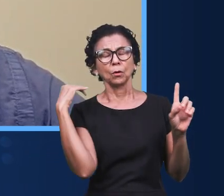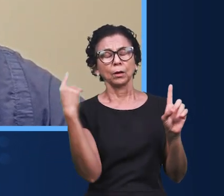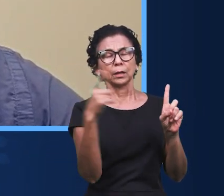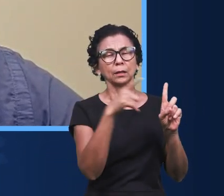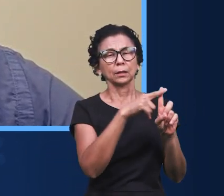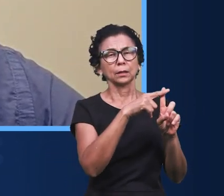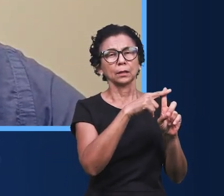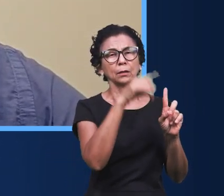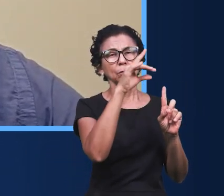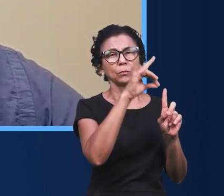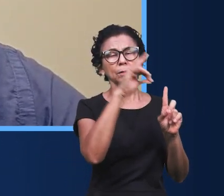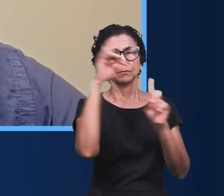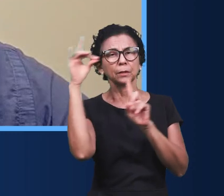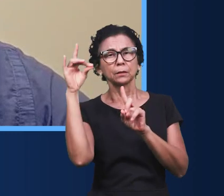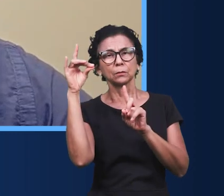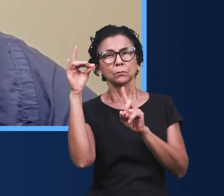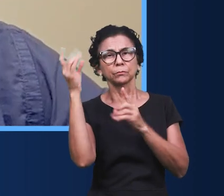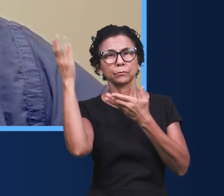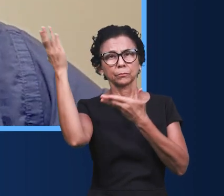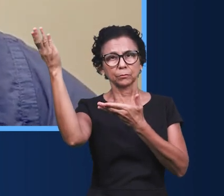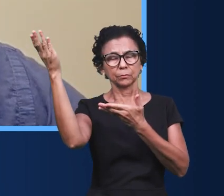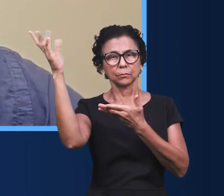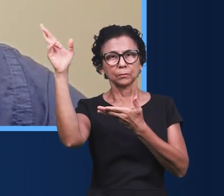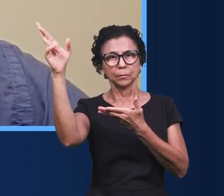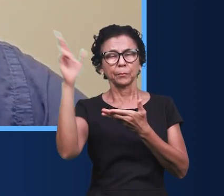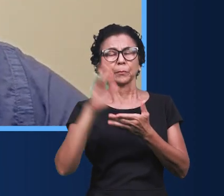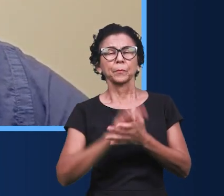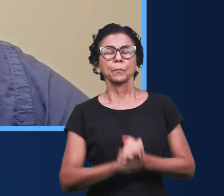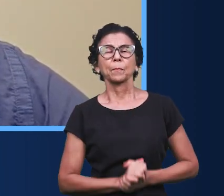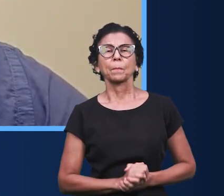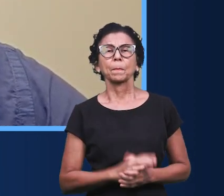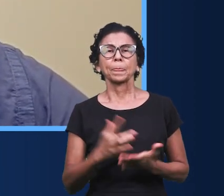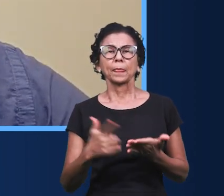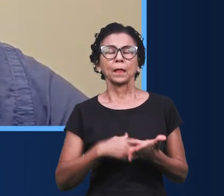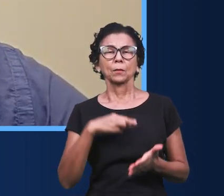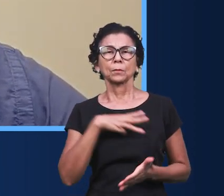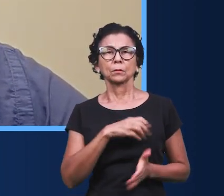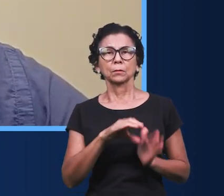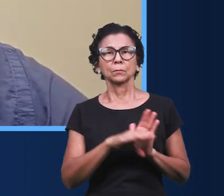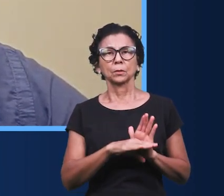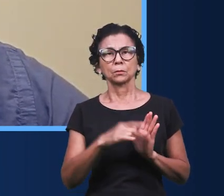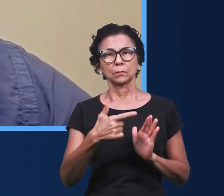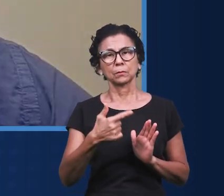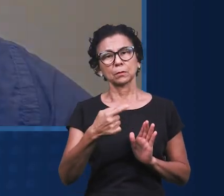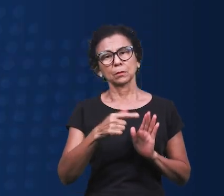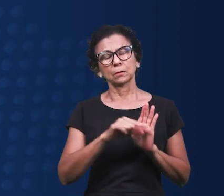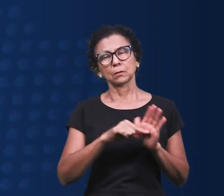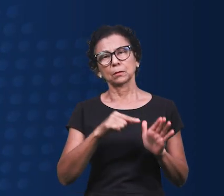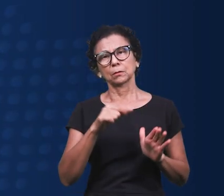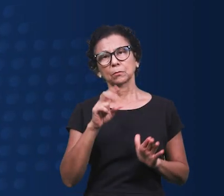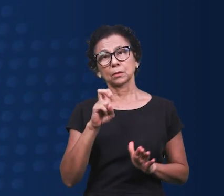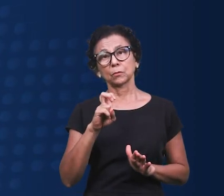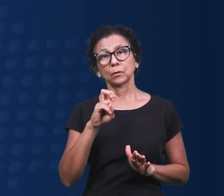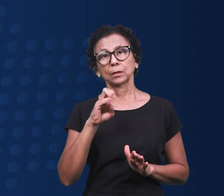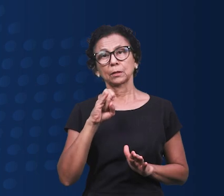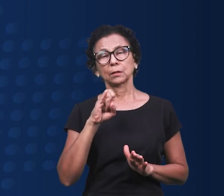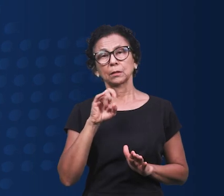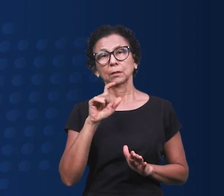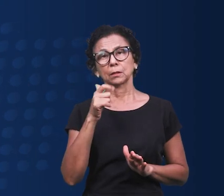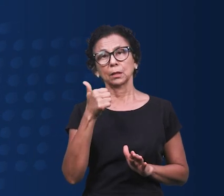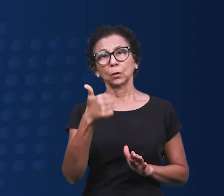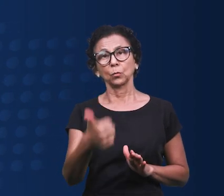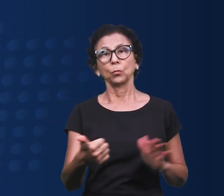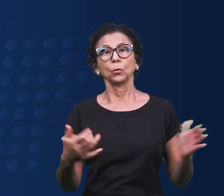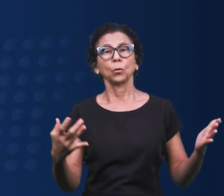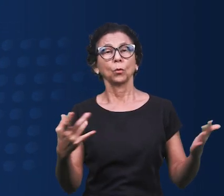do Senhor, em Mateus capítulo 27, no verso 51, diz assim: Eis que o véu do templo